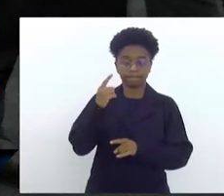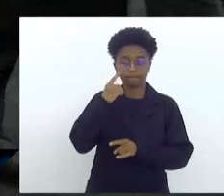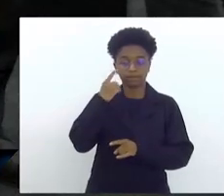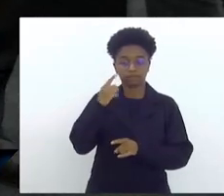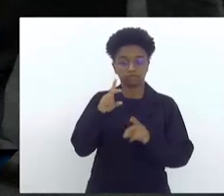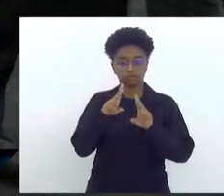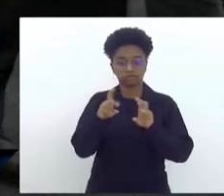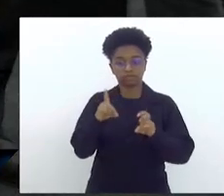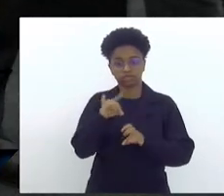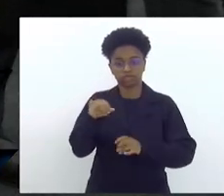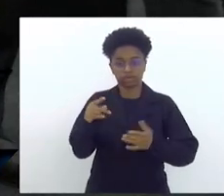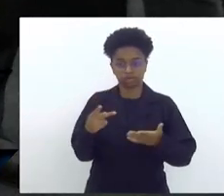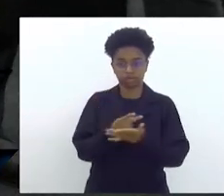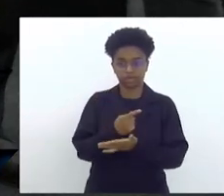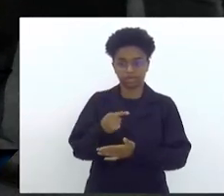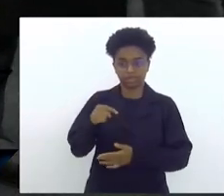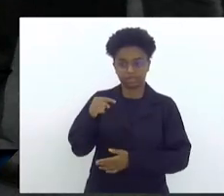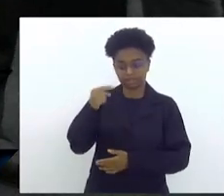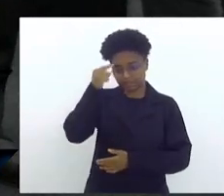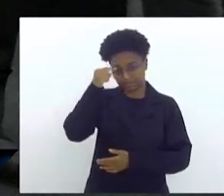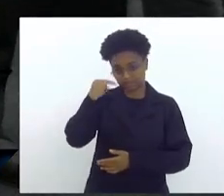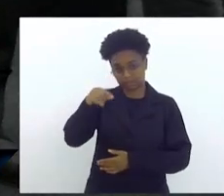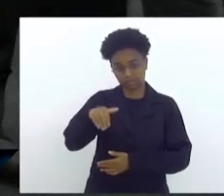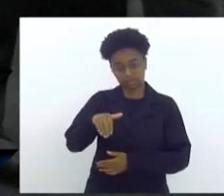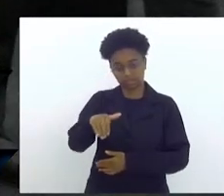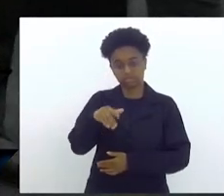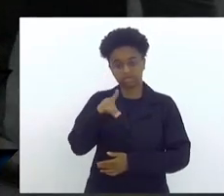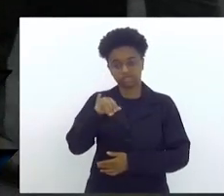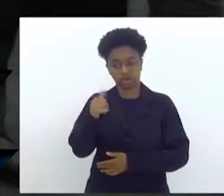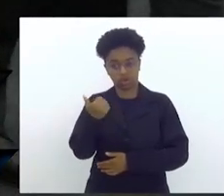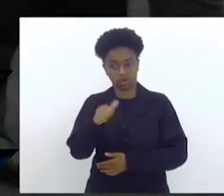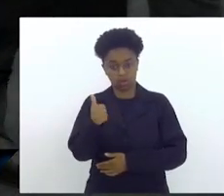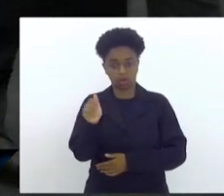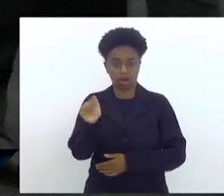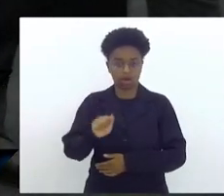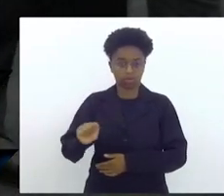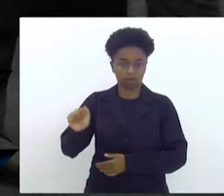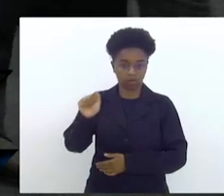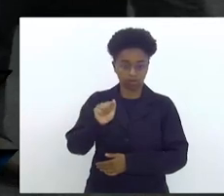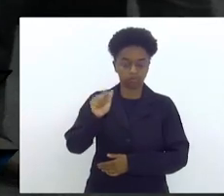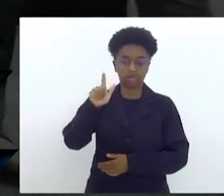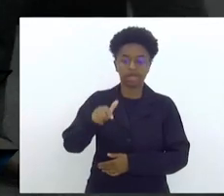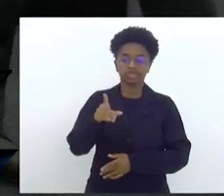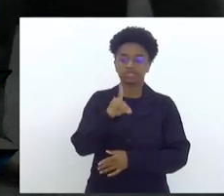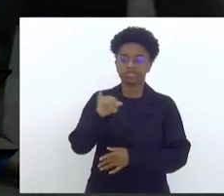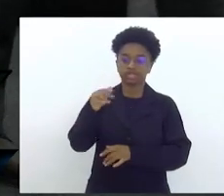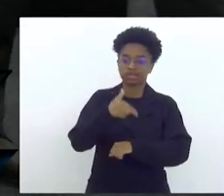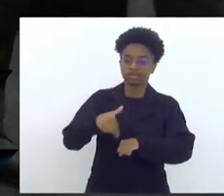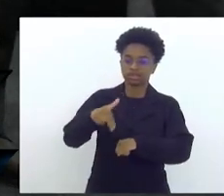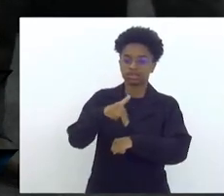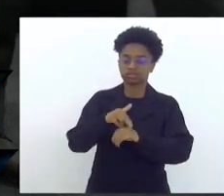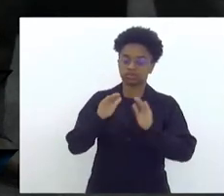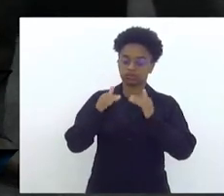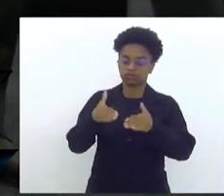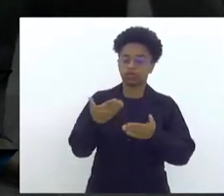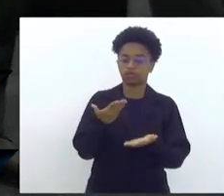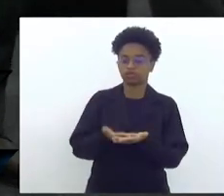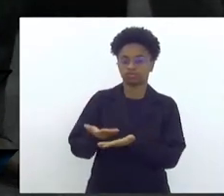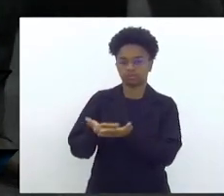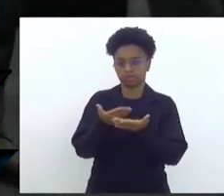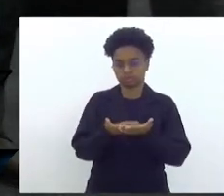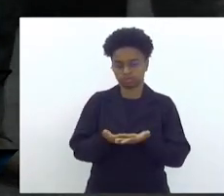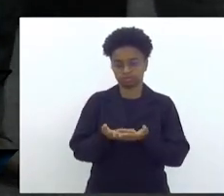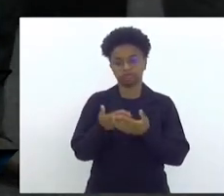que se ocorre essa semana deputada presidenta dia 11 de agosto é o dia nacional dos Estudantes